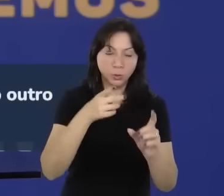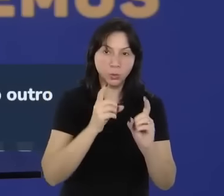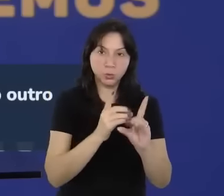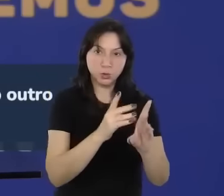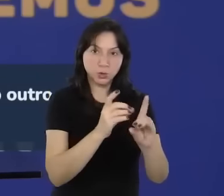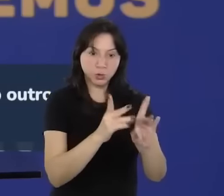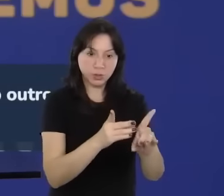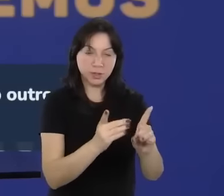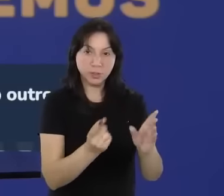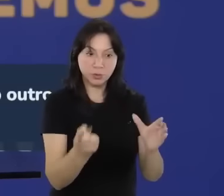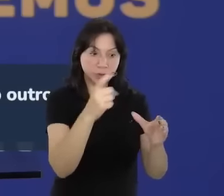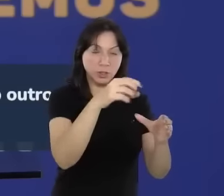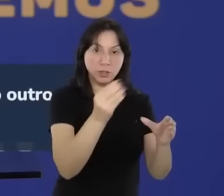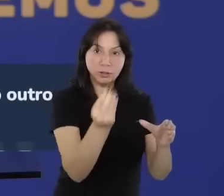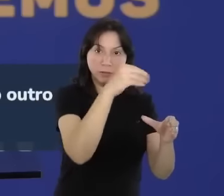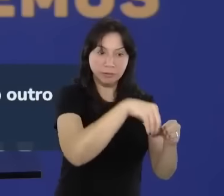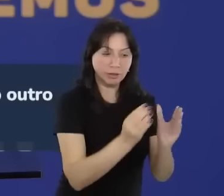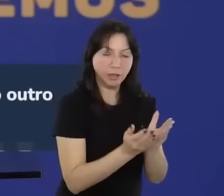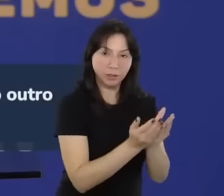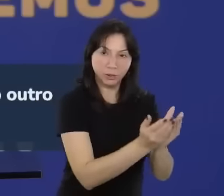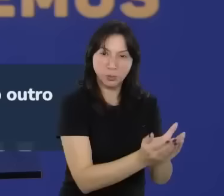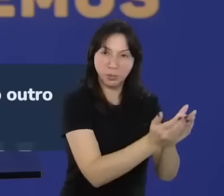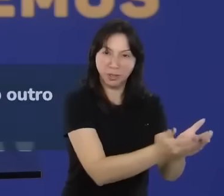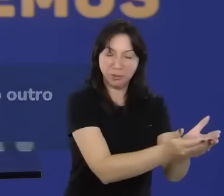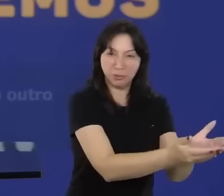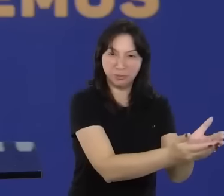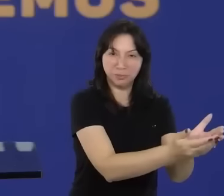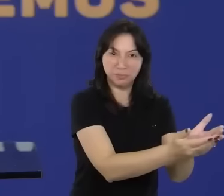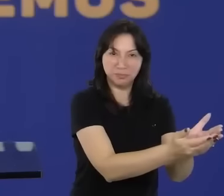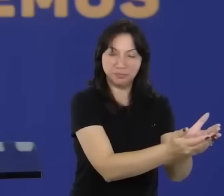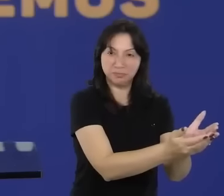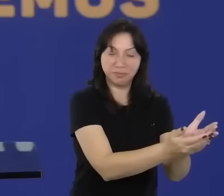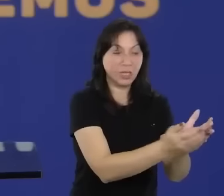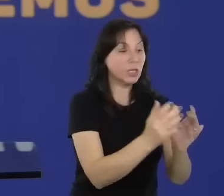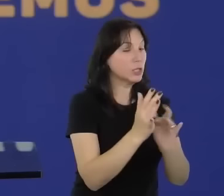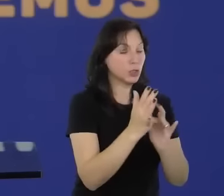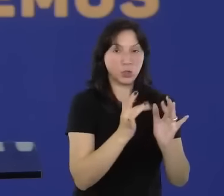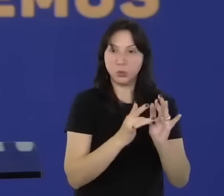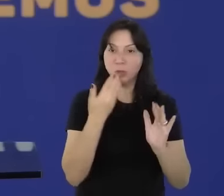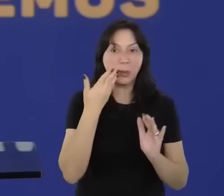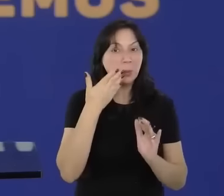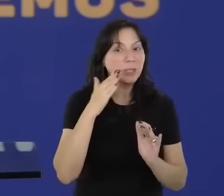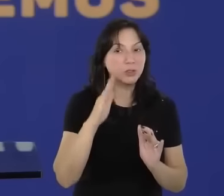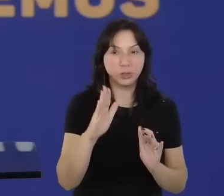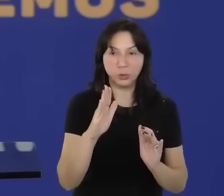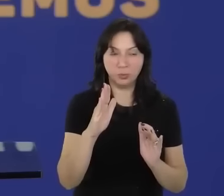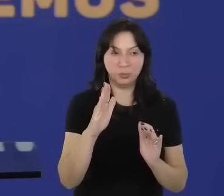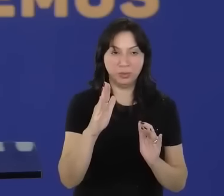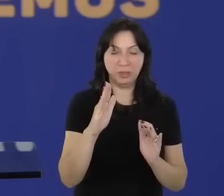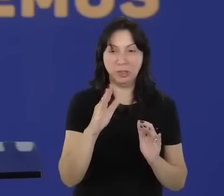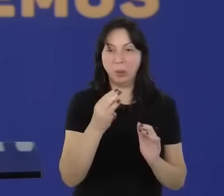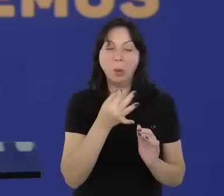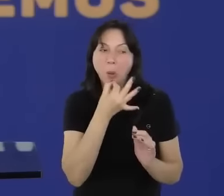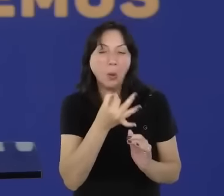outro lado enquanto ele despedia as multidões notem que Jesus não pediu Jesus não